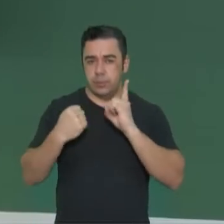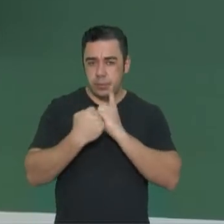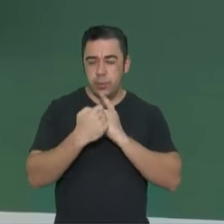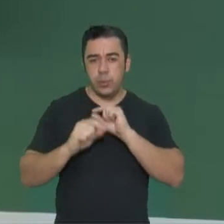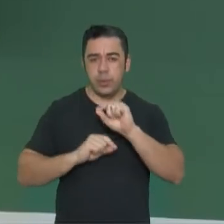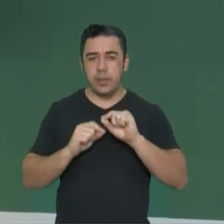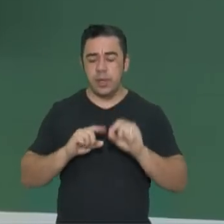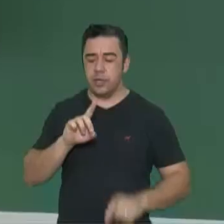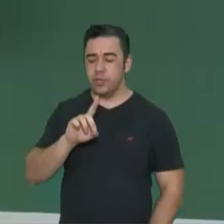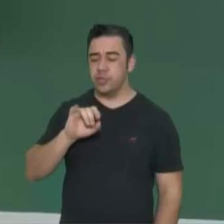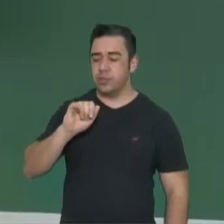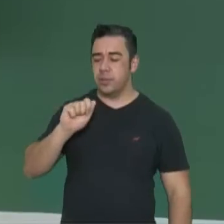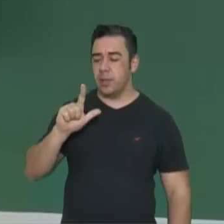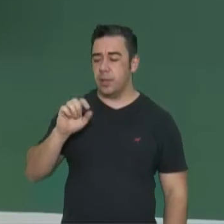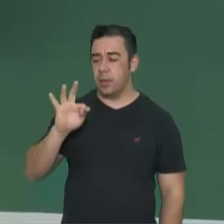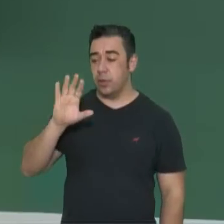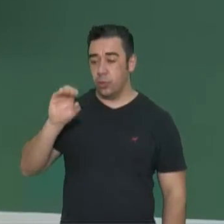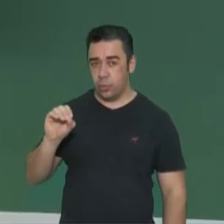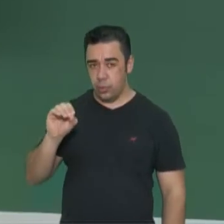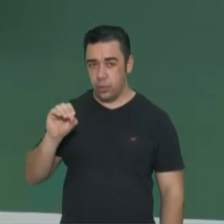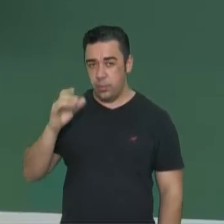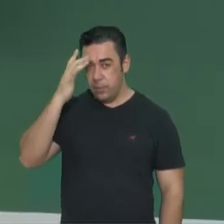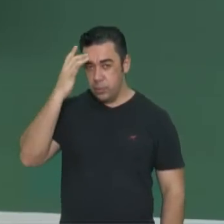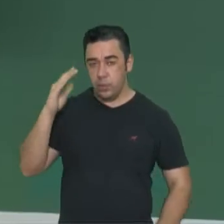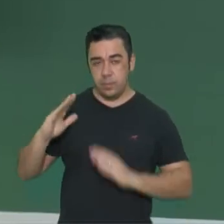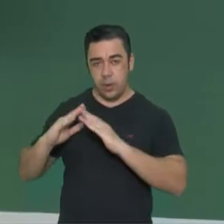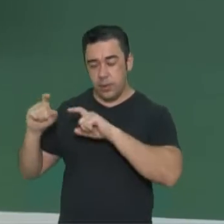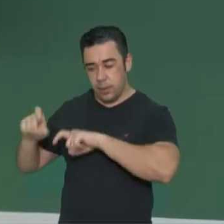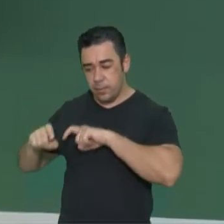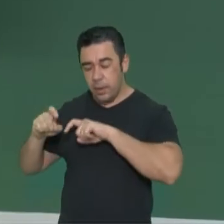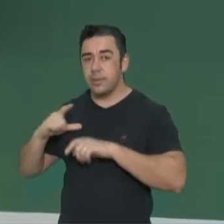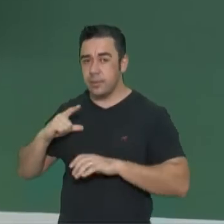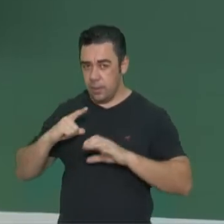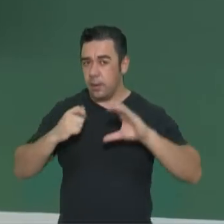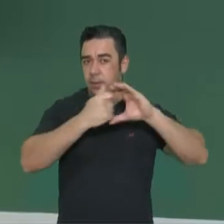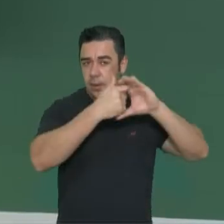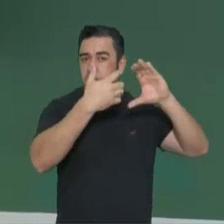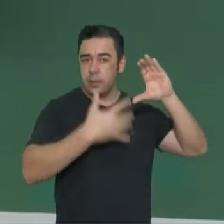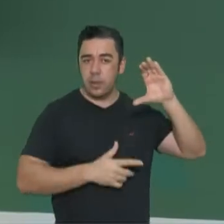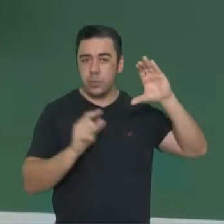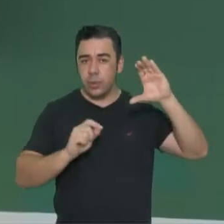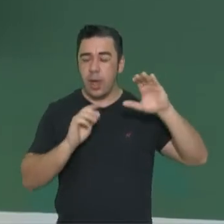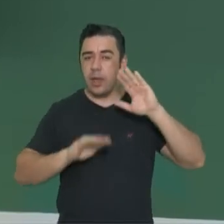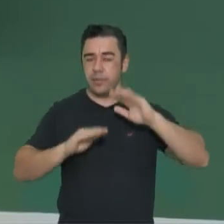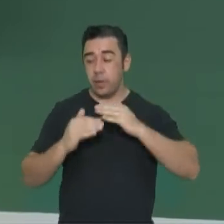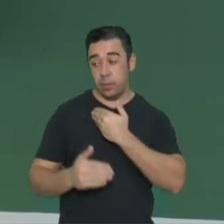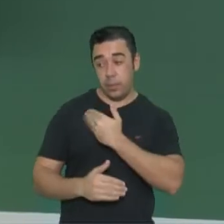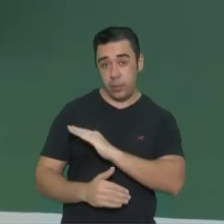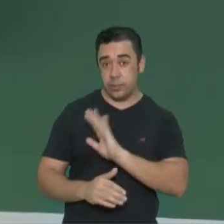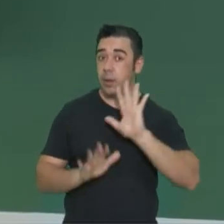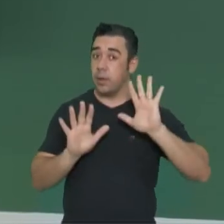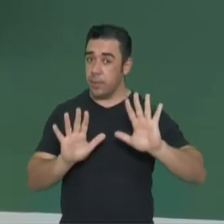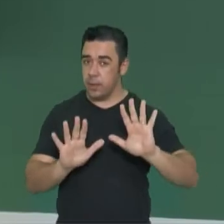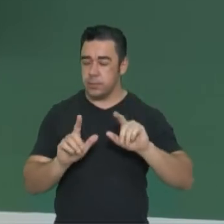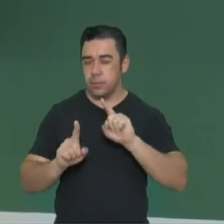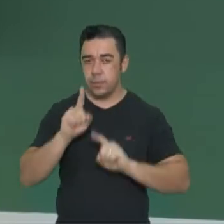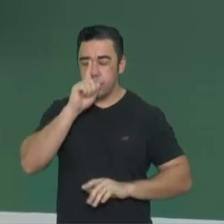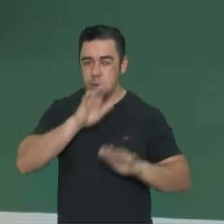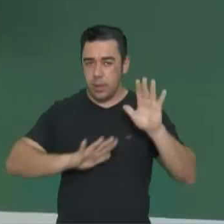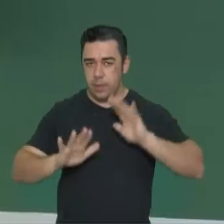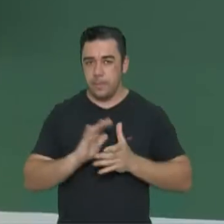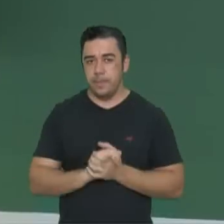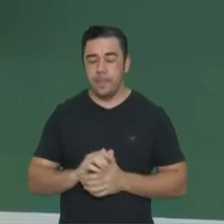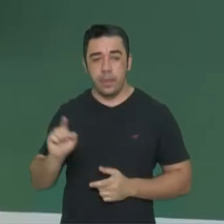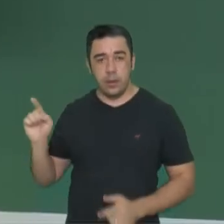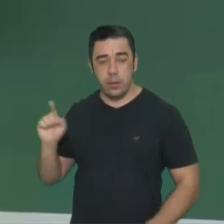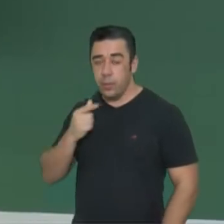dialeto caipira, meus amigos, ele tem algumas características e a tendência é discriminar, né? Mas o que acontece aqui, ó, o